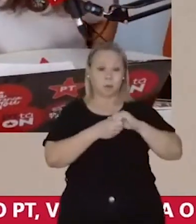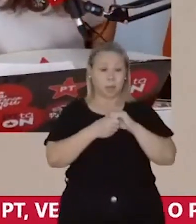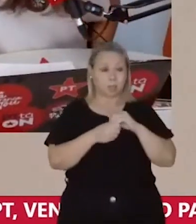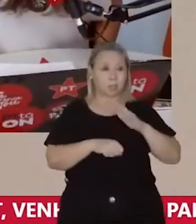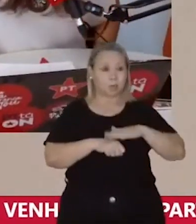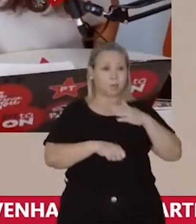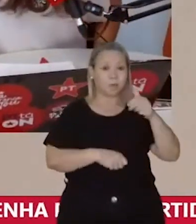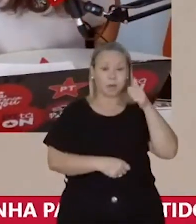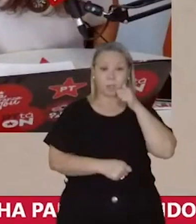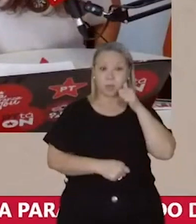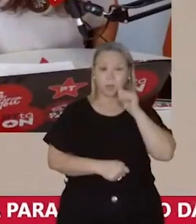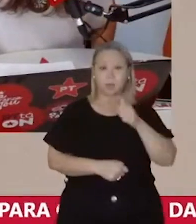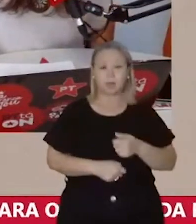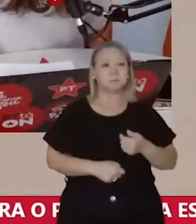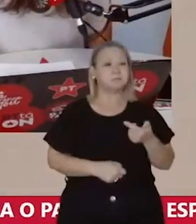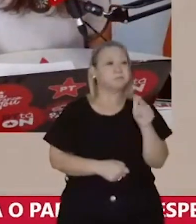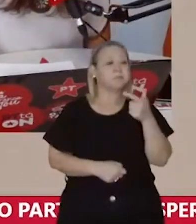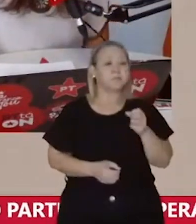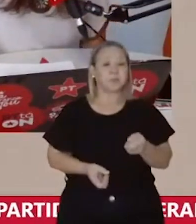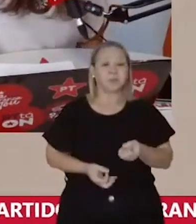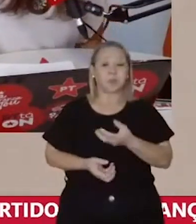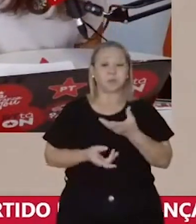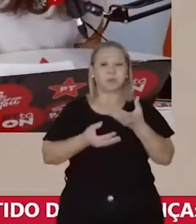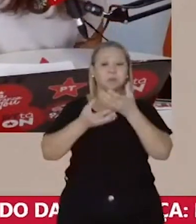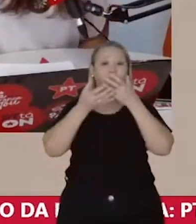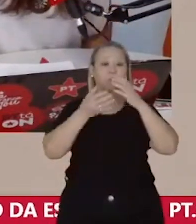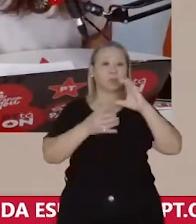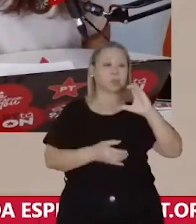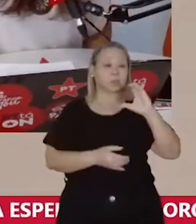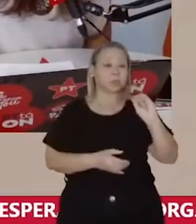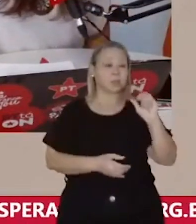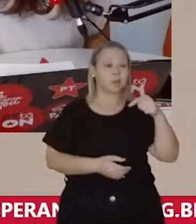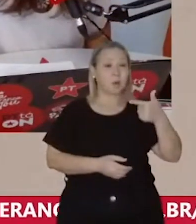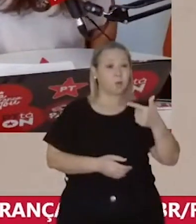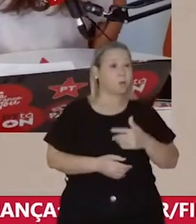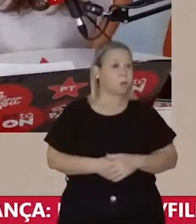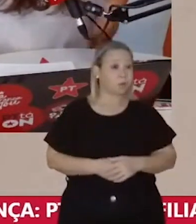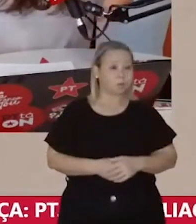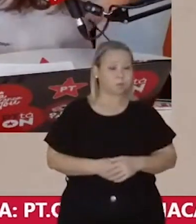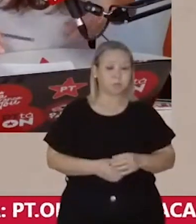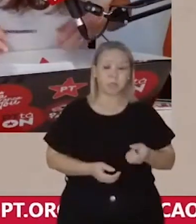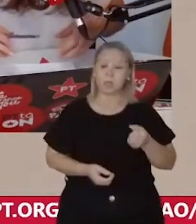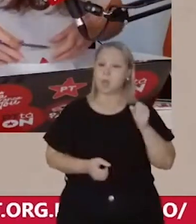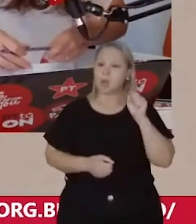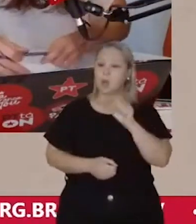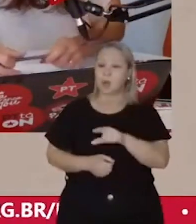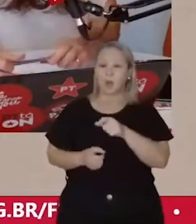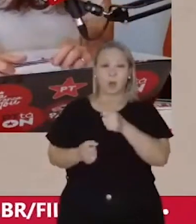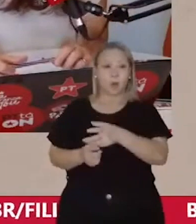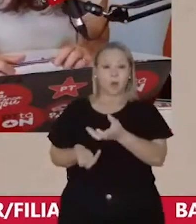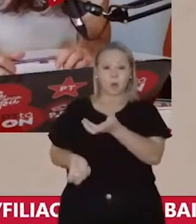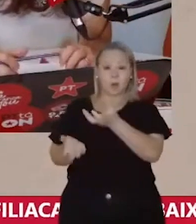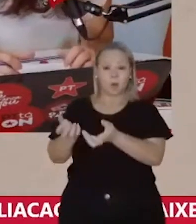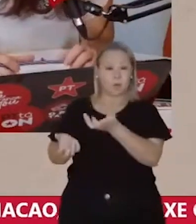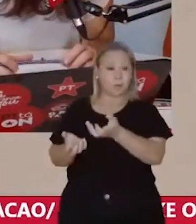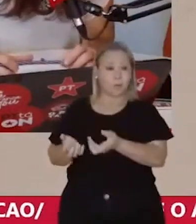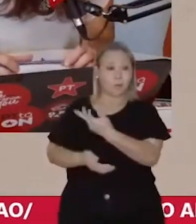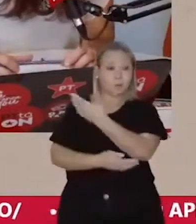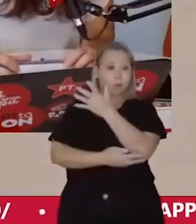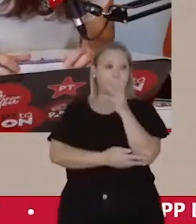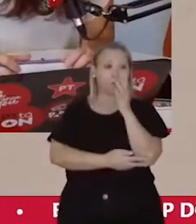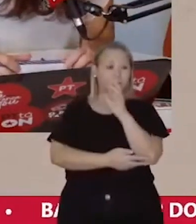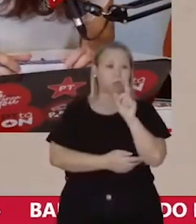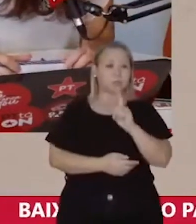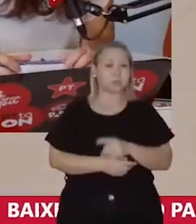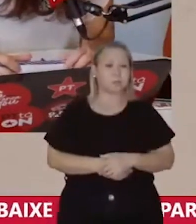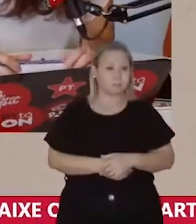e você não tem emissão de carbono, porque ali na floresta mesmo, você não derruba a floresta, não toca fogo na floresta, o que é dispensado vira adubo